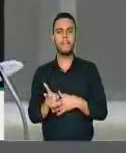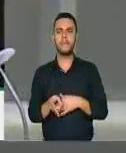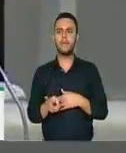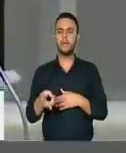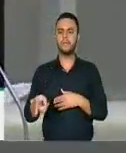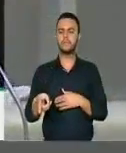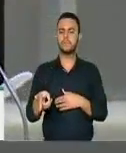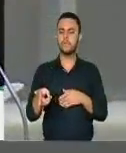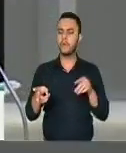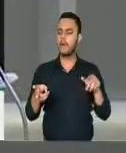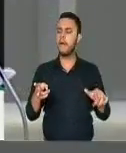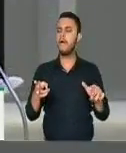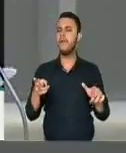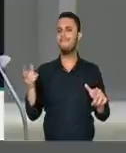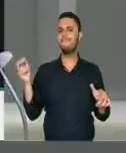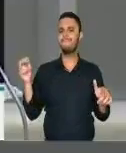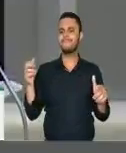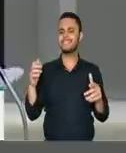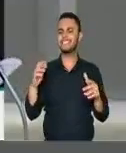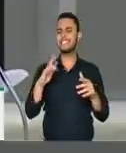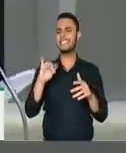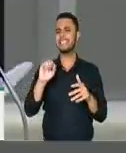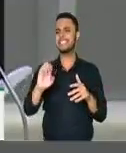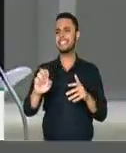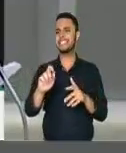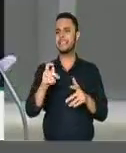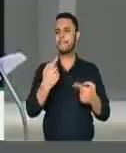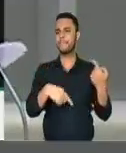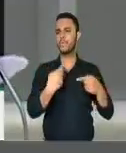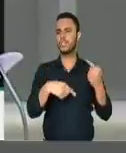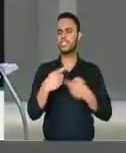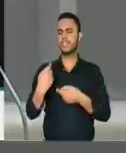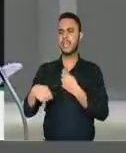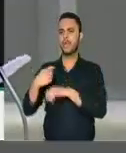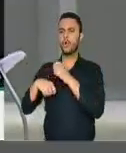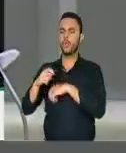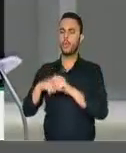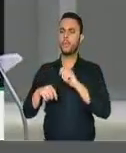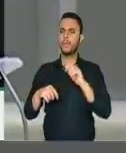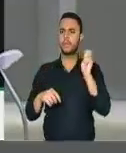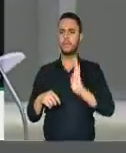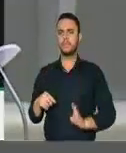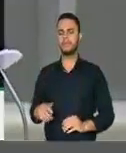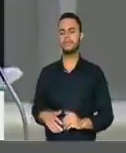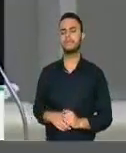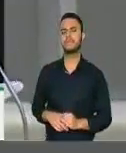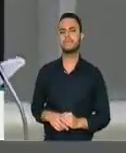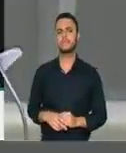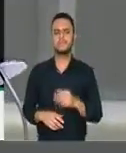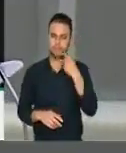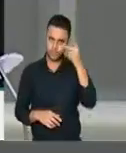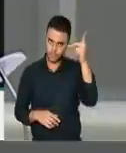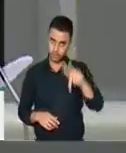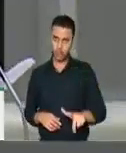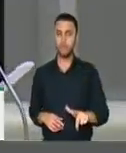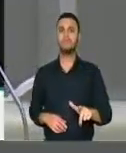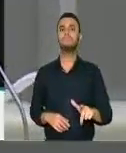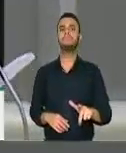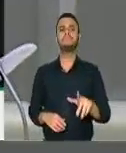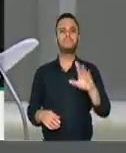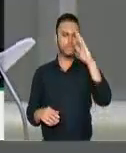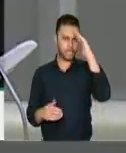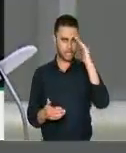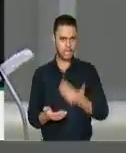continuar essa crise política e econômica no nosso país. Repito, confio que